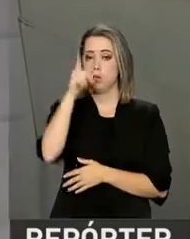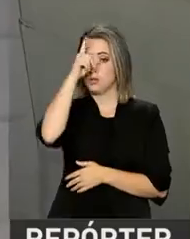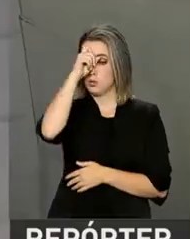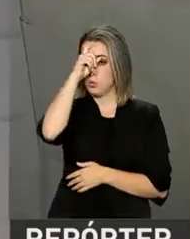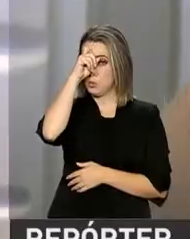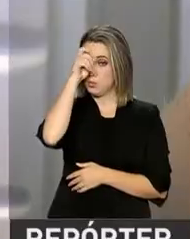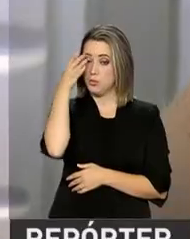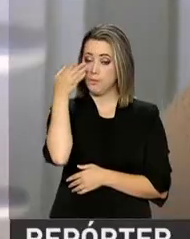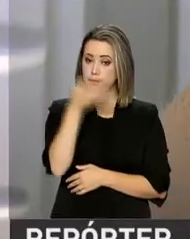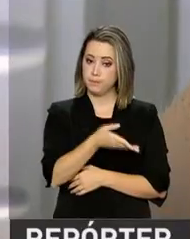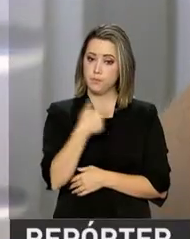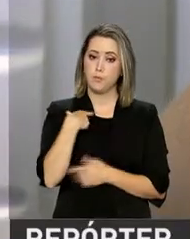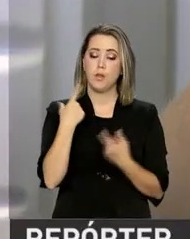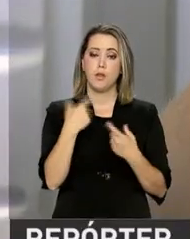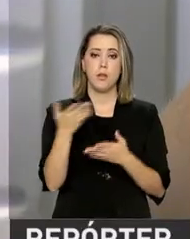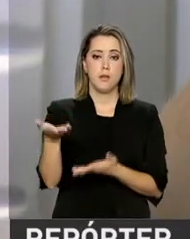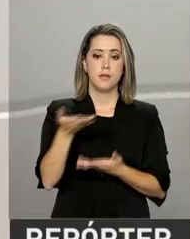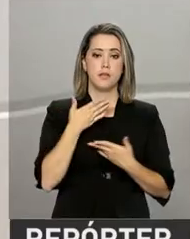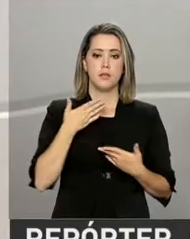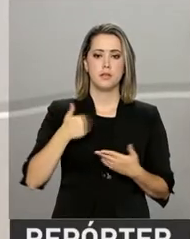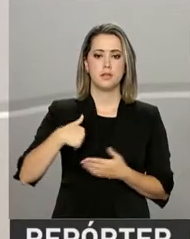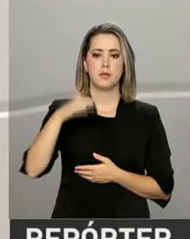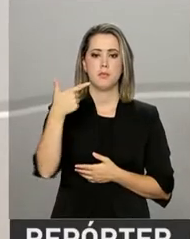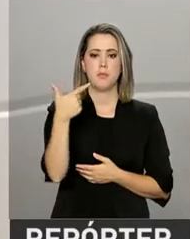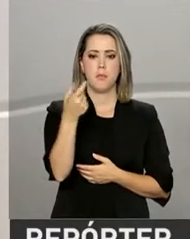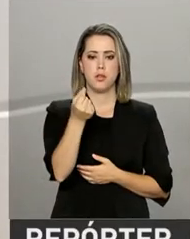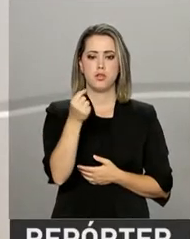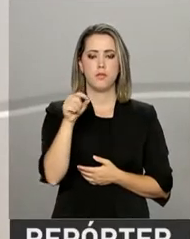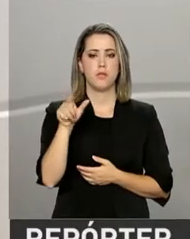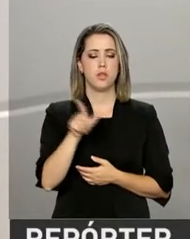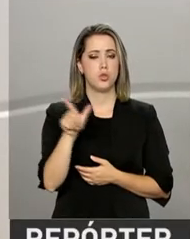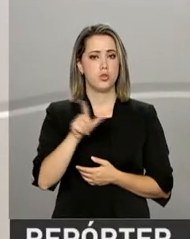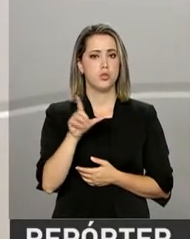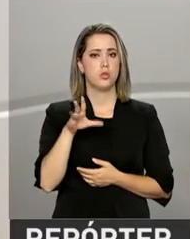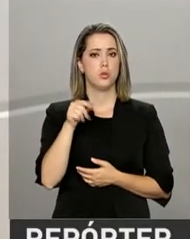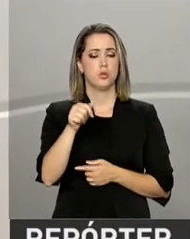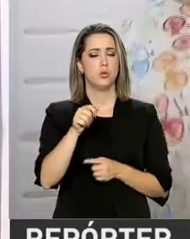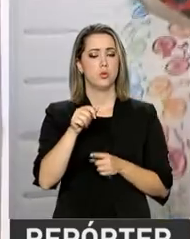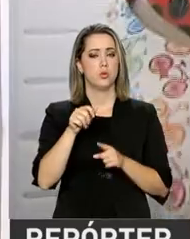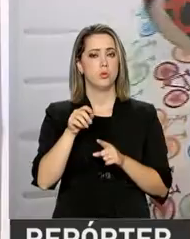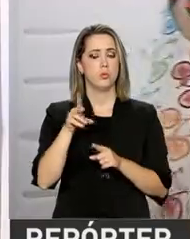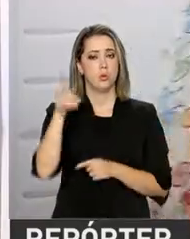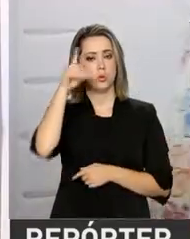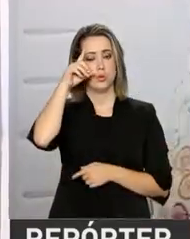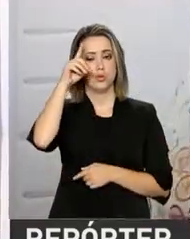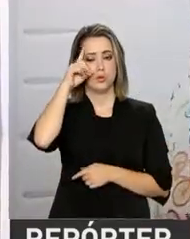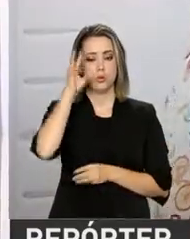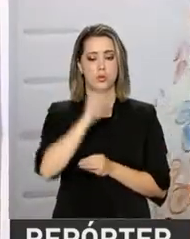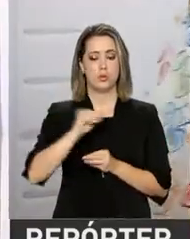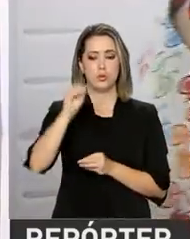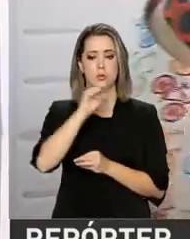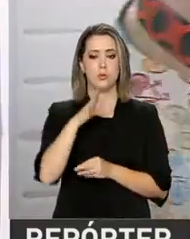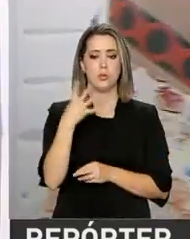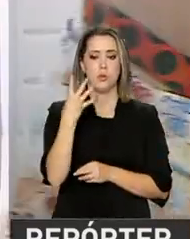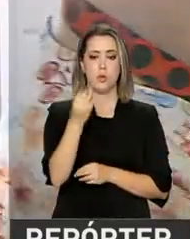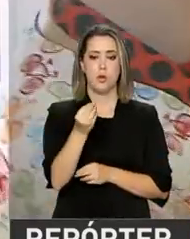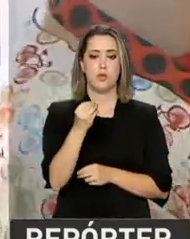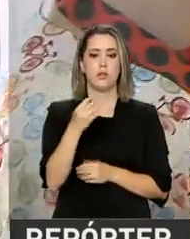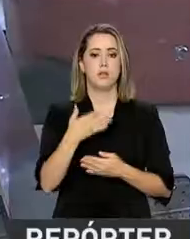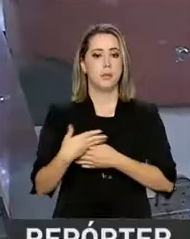brasília o banco recebe cerca de 20 litros do produto por dia para atender a 40 bebês